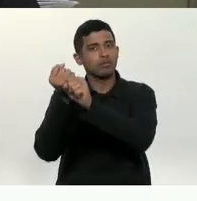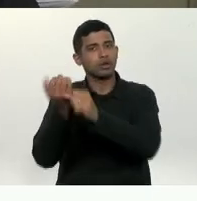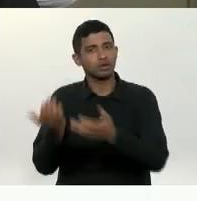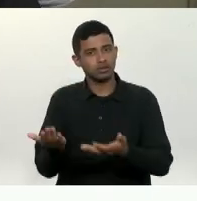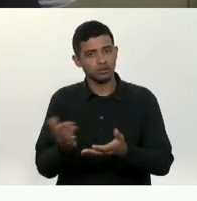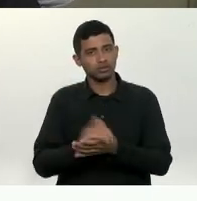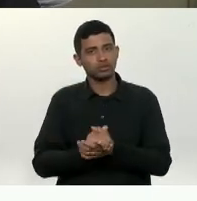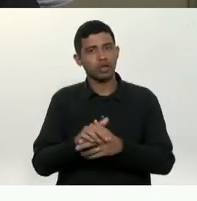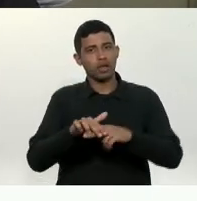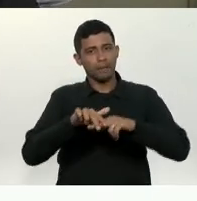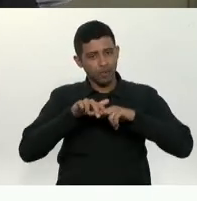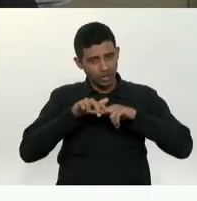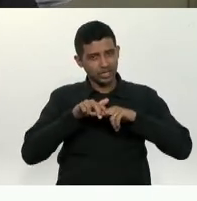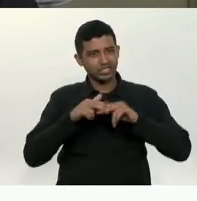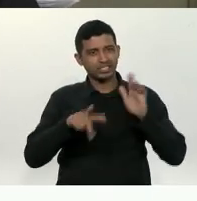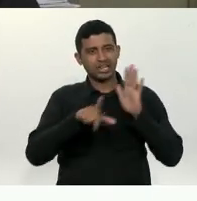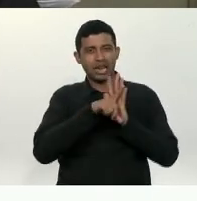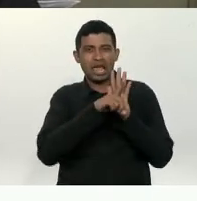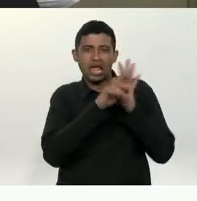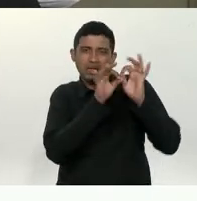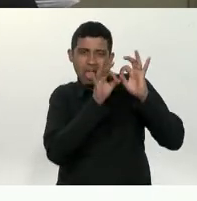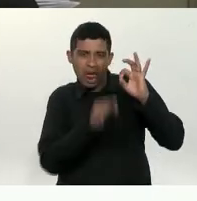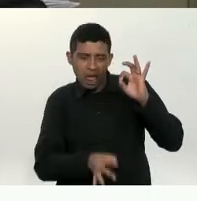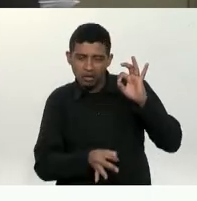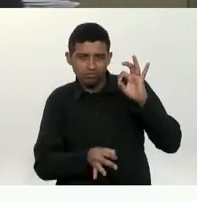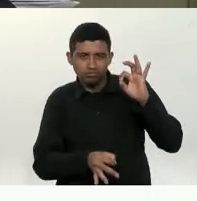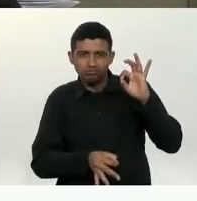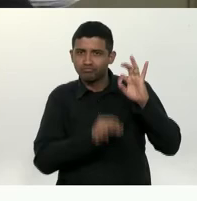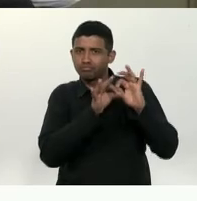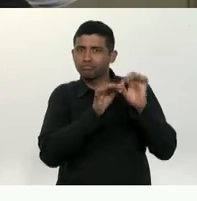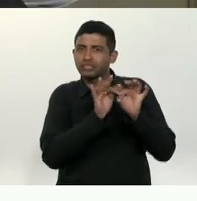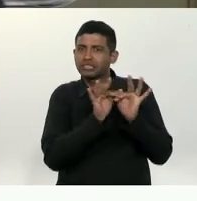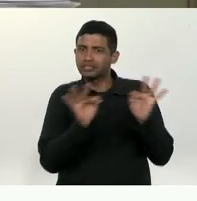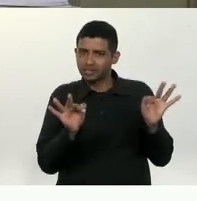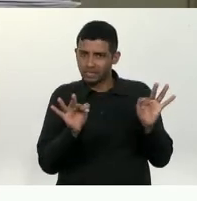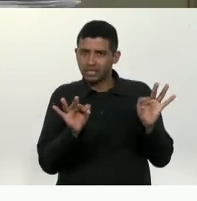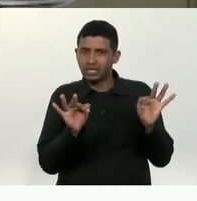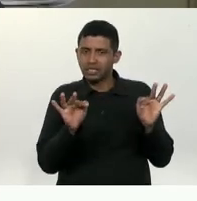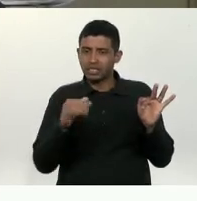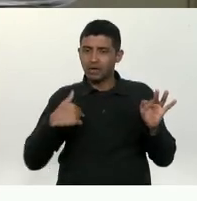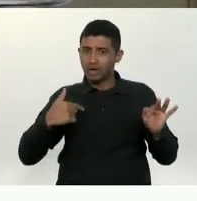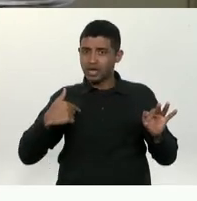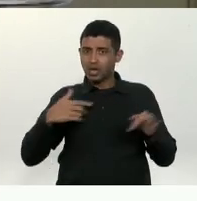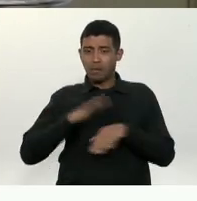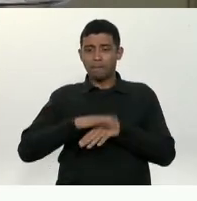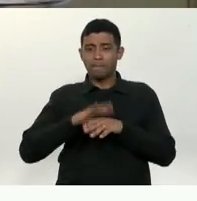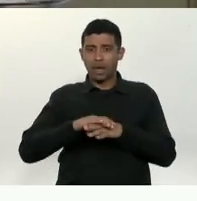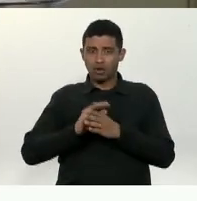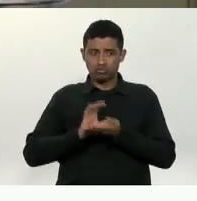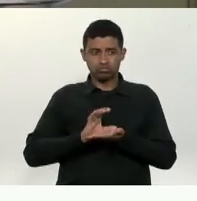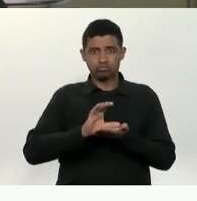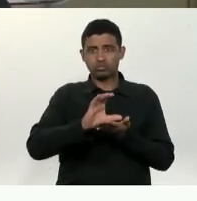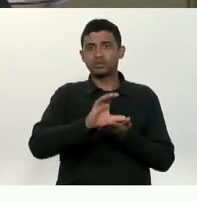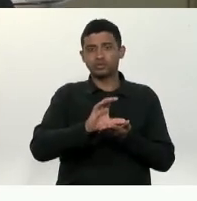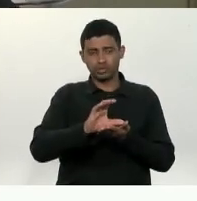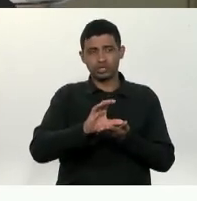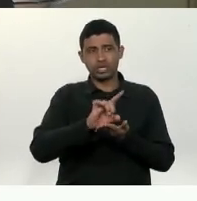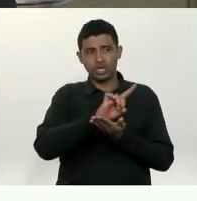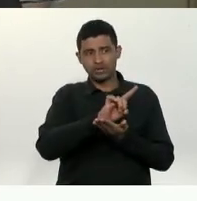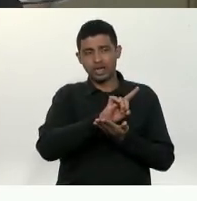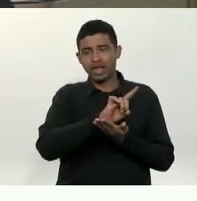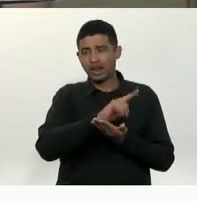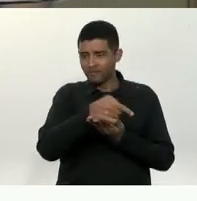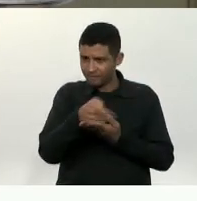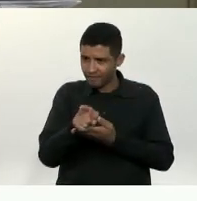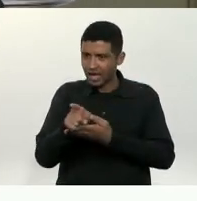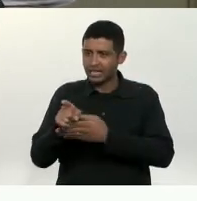que você desburocratiza em vez de burocratizar. Só que você, além de ter que ter o dinheiro e pagar a SEG para que ela faça esse investimento, você ainda tem